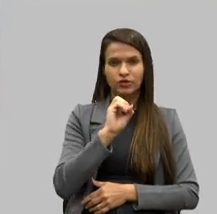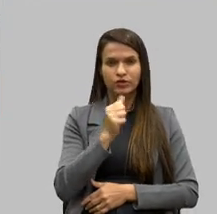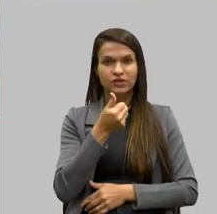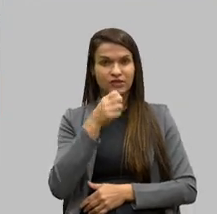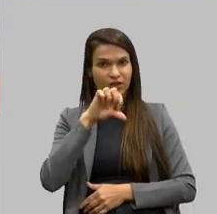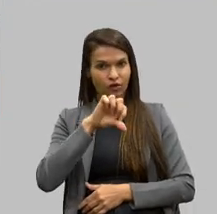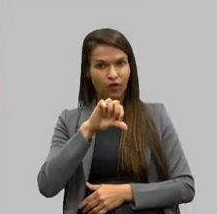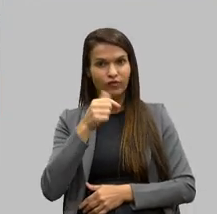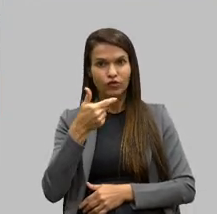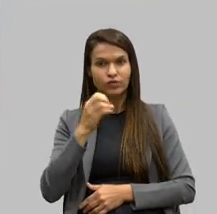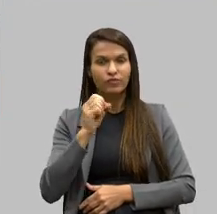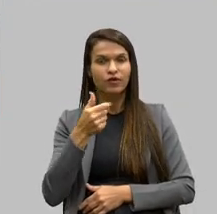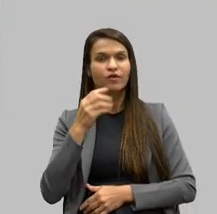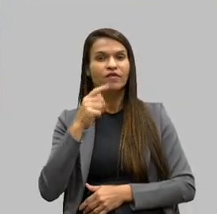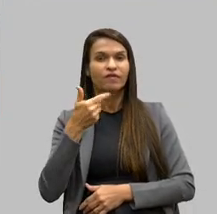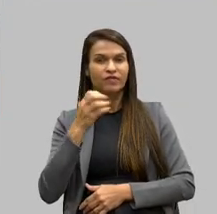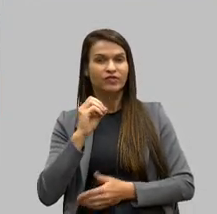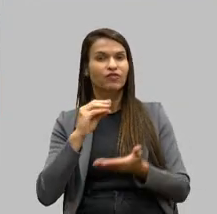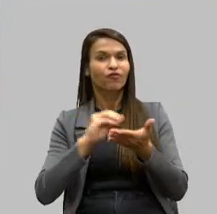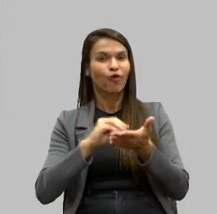ser investidos na educação?